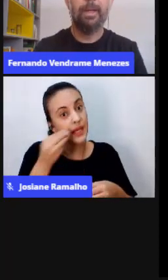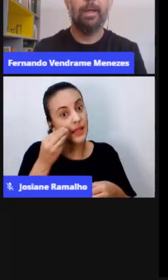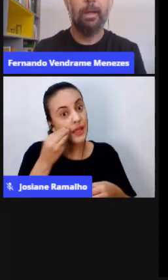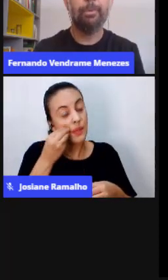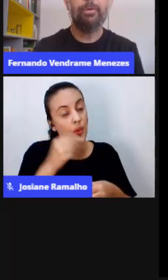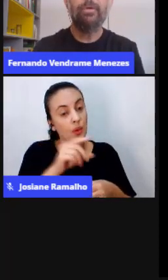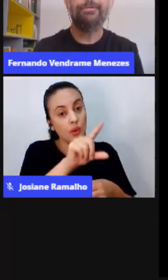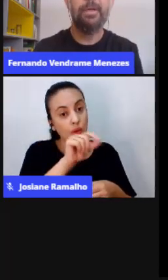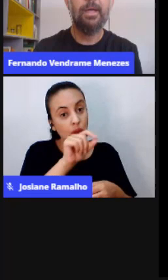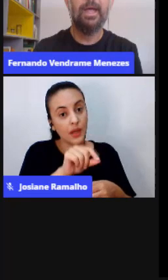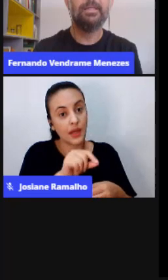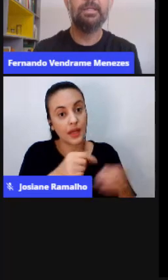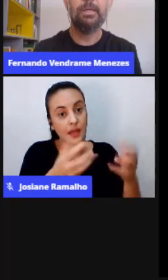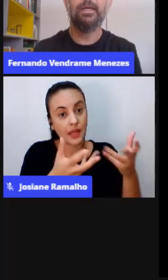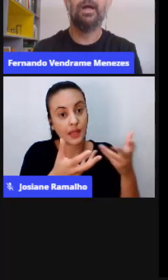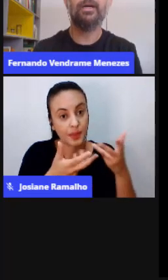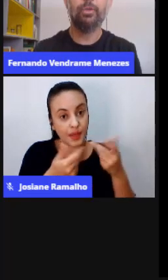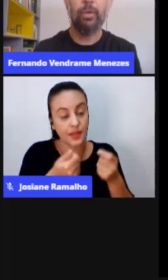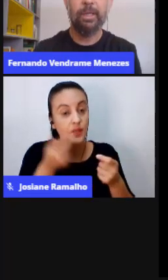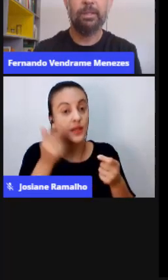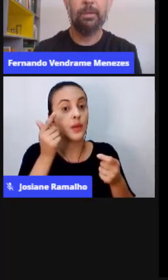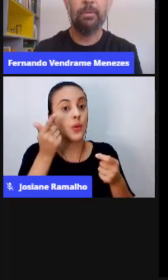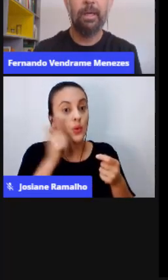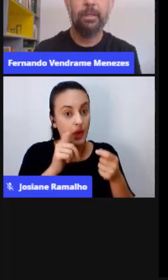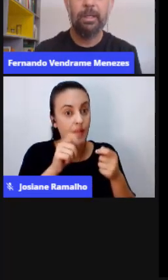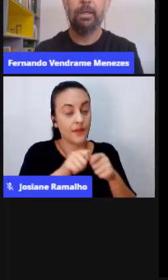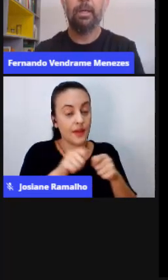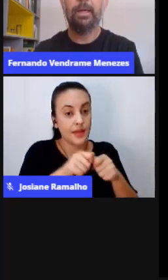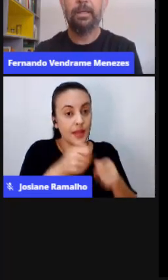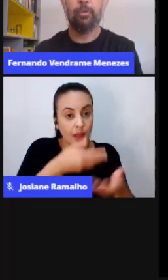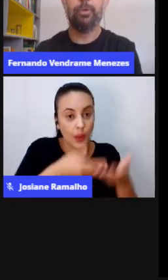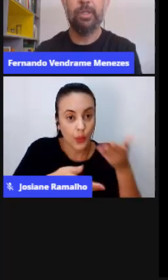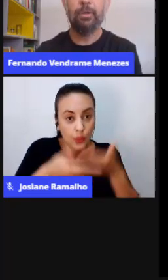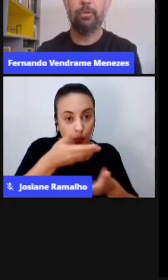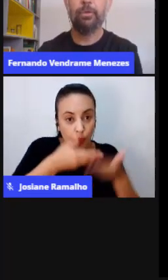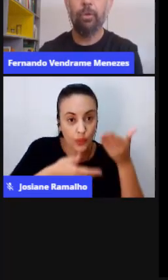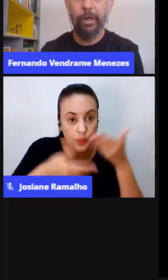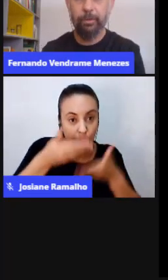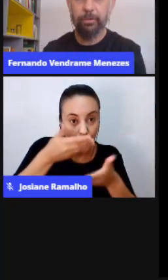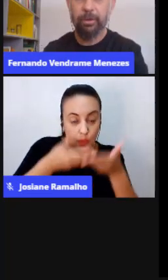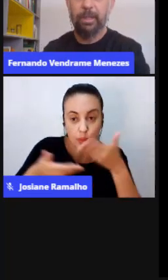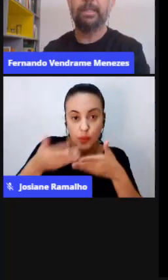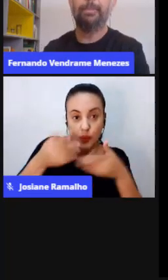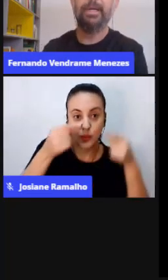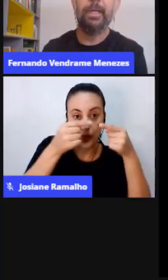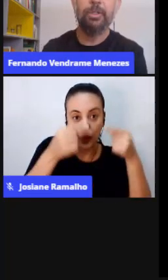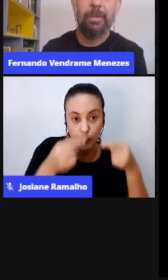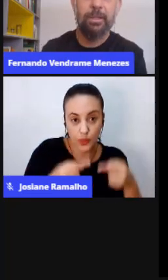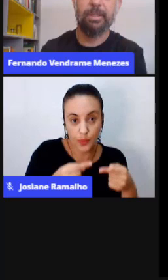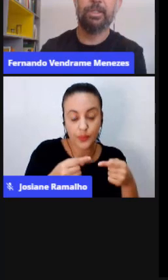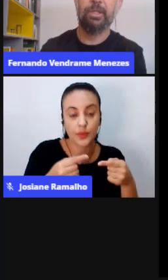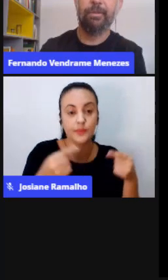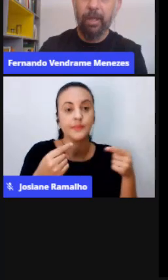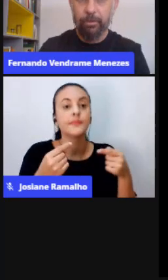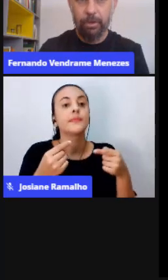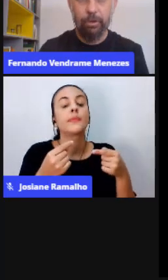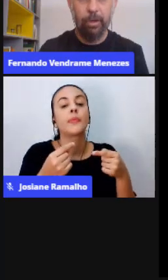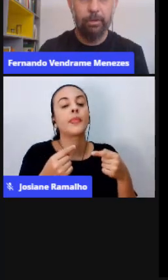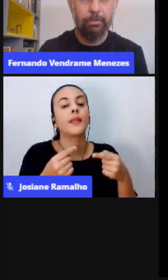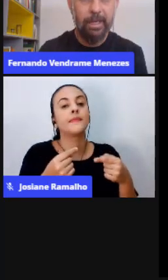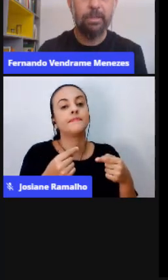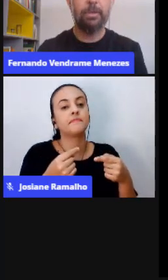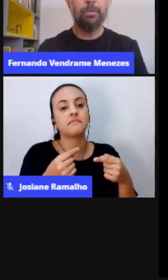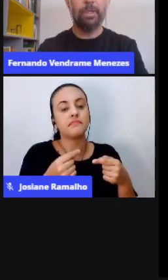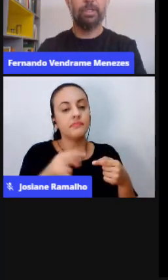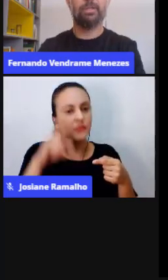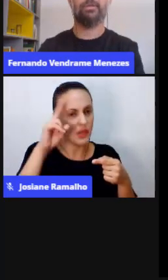de promover essa articulação entre esses processos históricos. Independentemente se a gente está falando de história